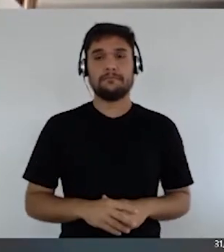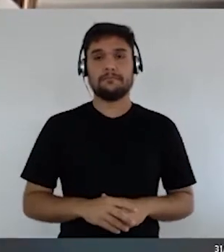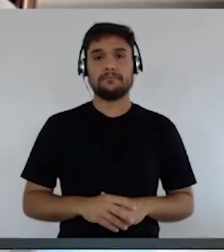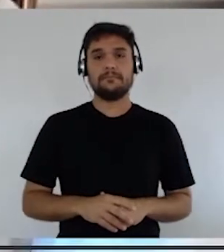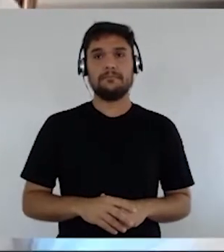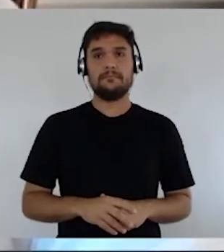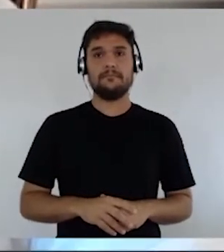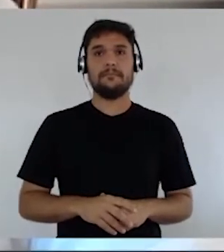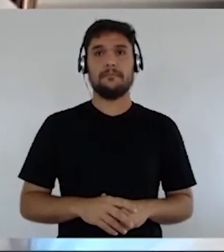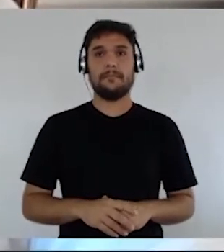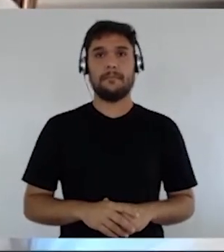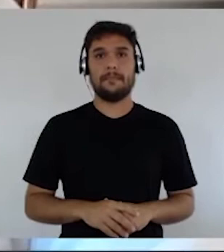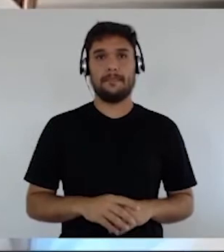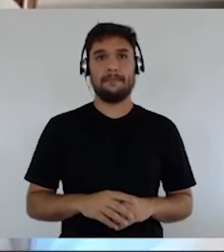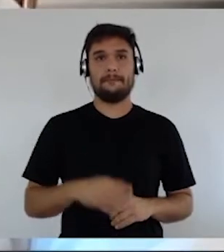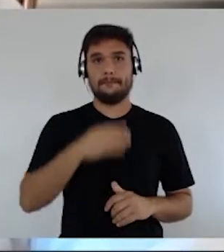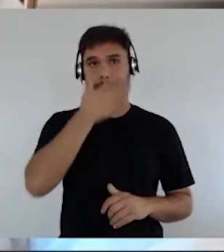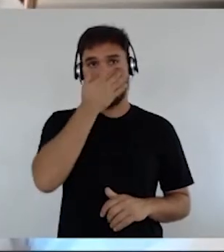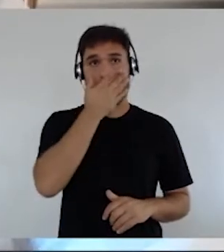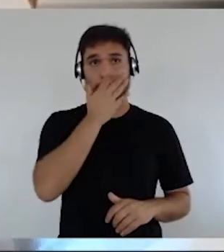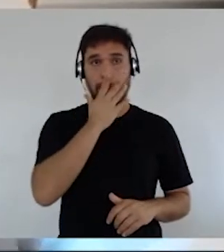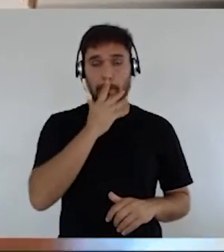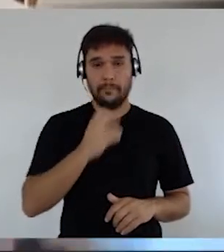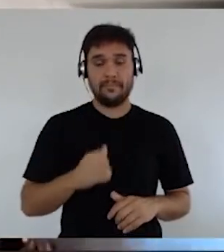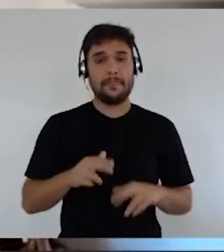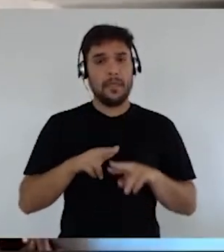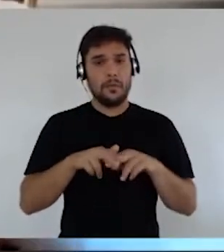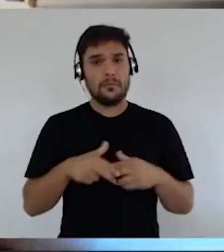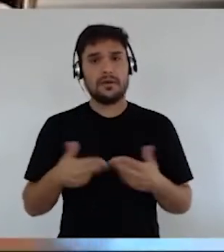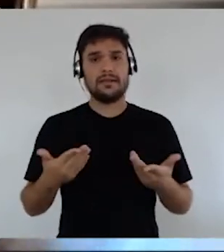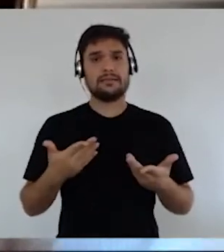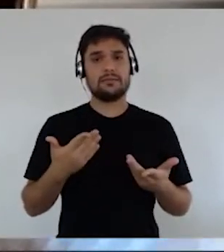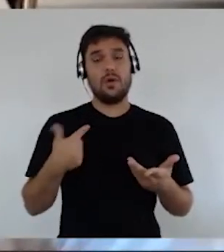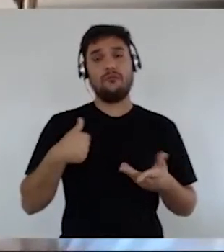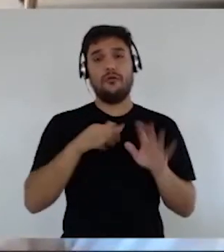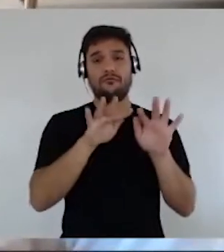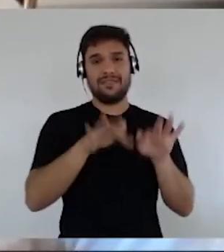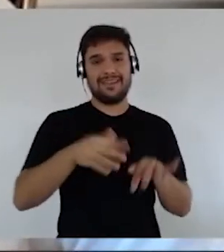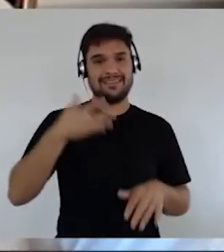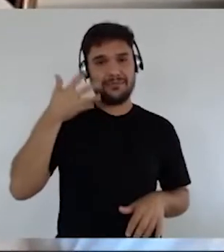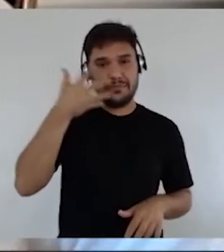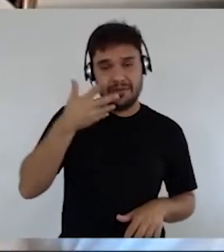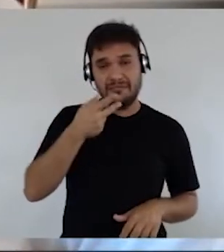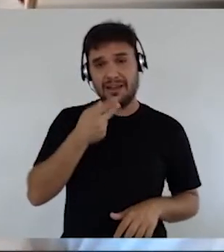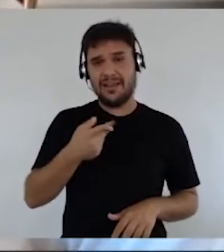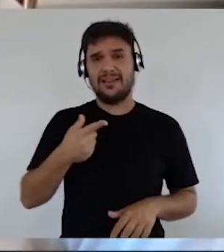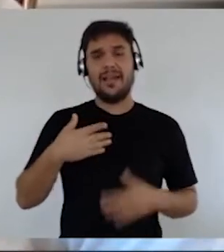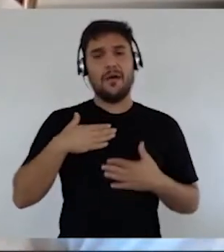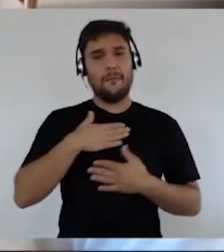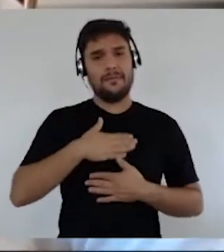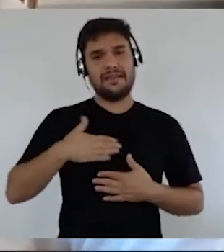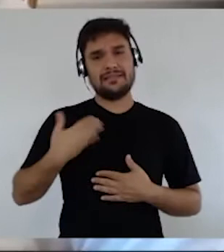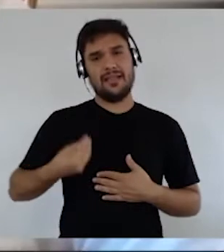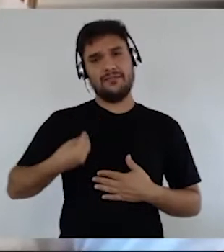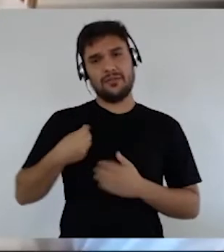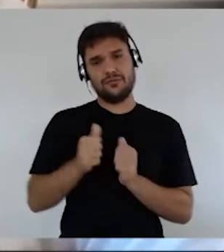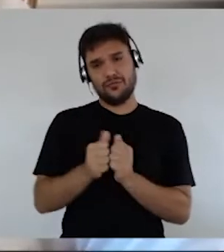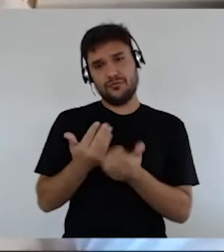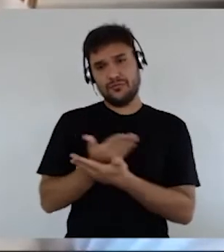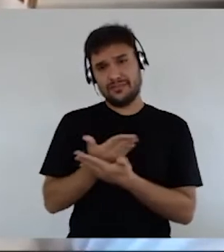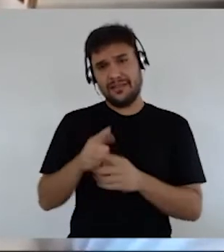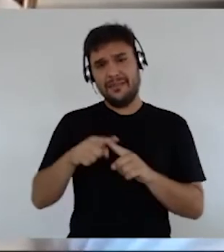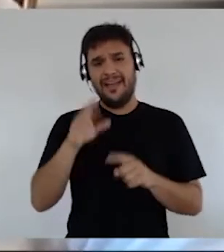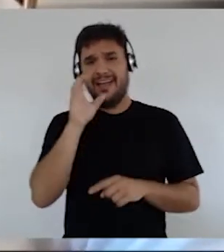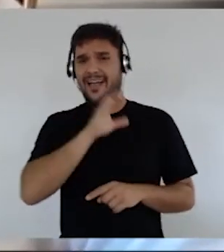um oficial de justiça para certificar a autenticidade. Por isso, muito bem, vou terminar dizendo que foi um gosto estar aqui, só foi muito